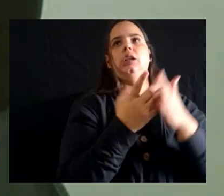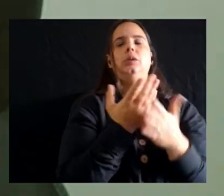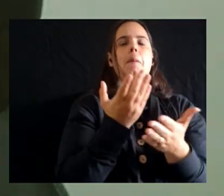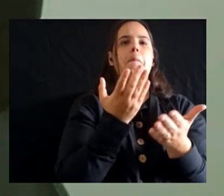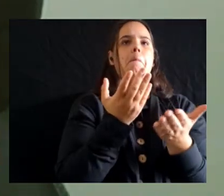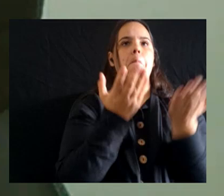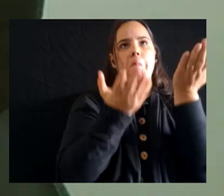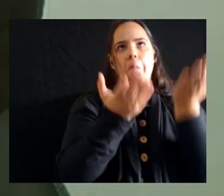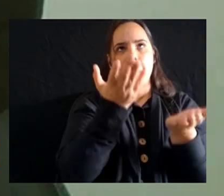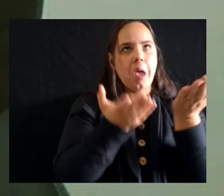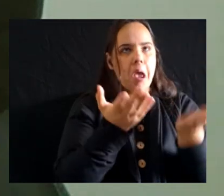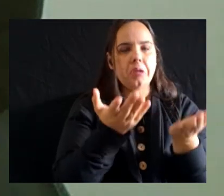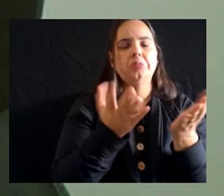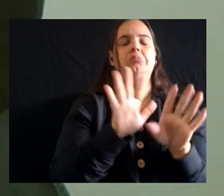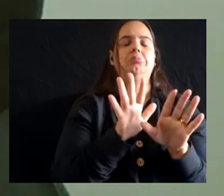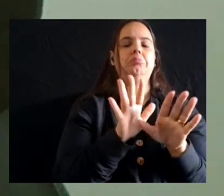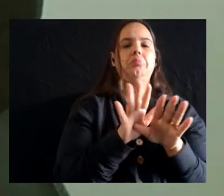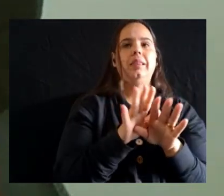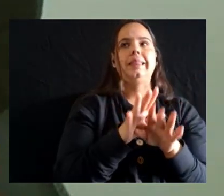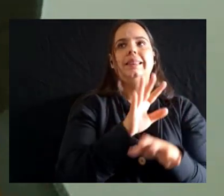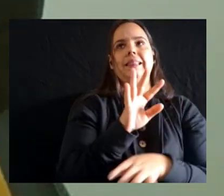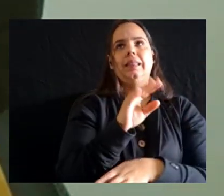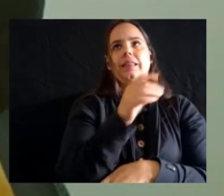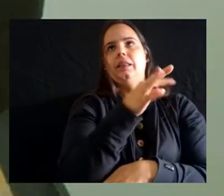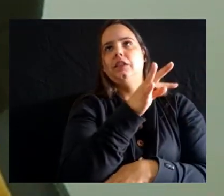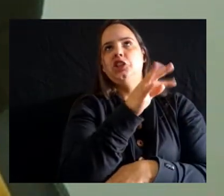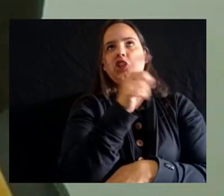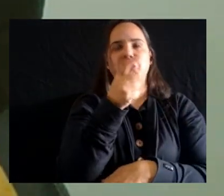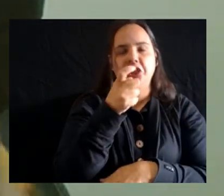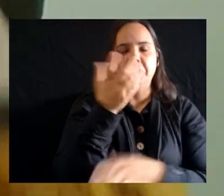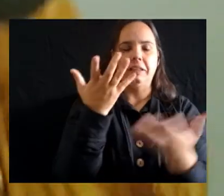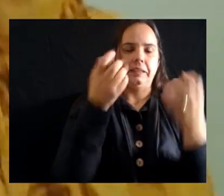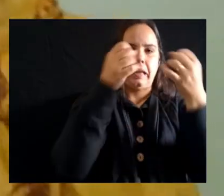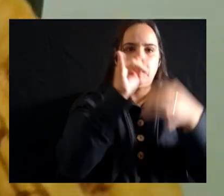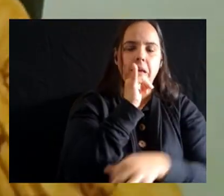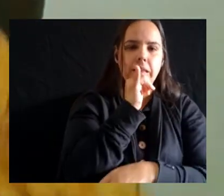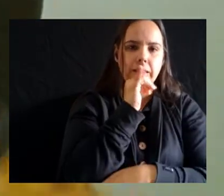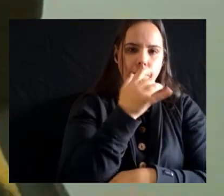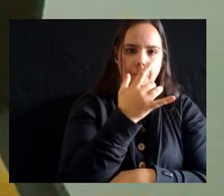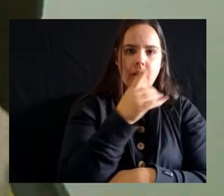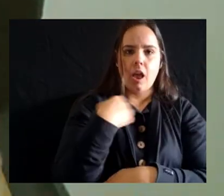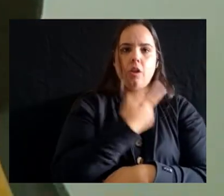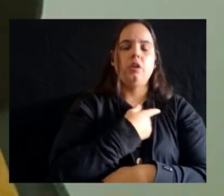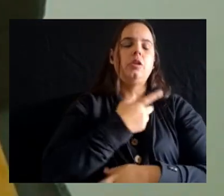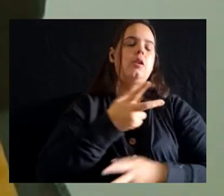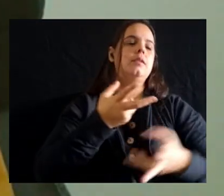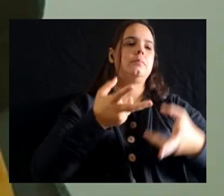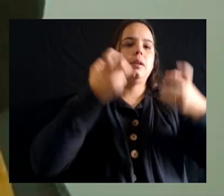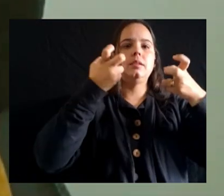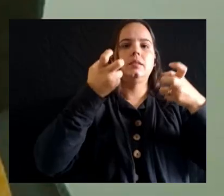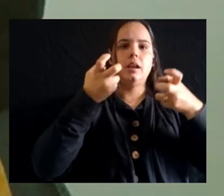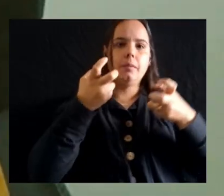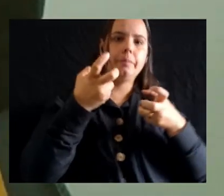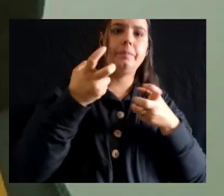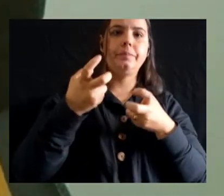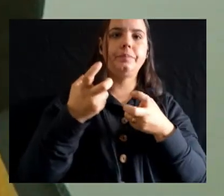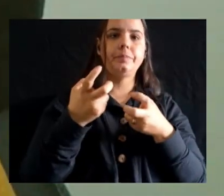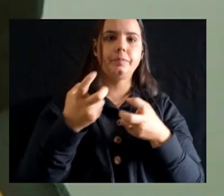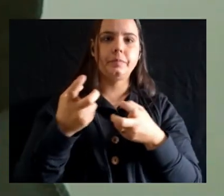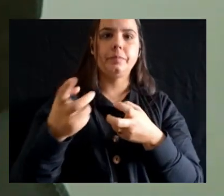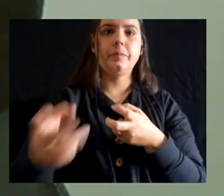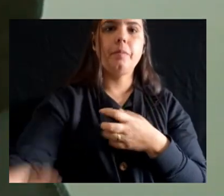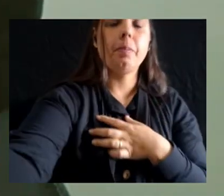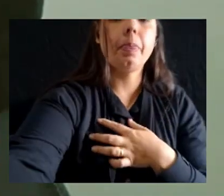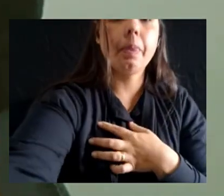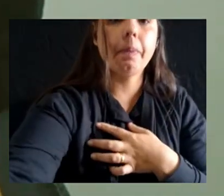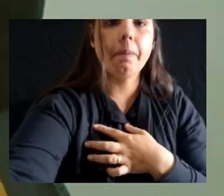peso, né? Então é algo que a gente vê hoje em dia, lógico, o aumento de casos, né, de